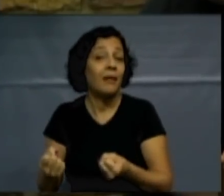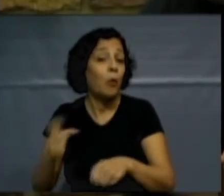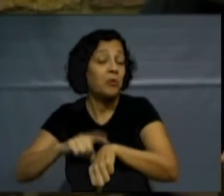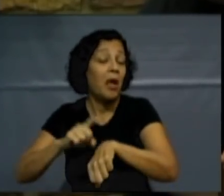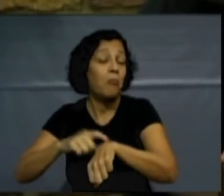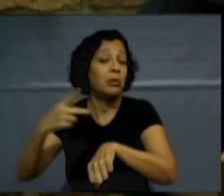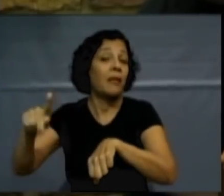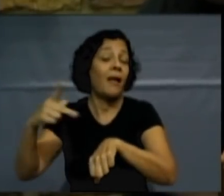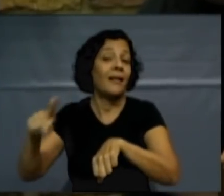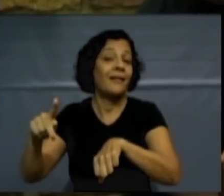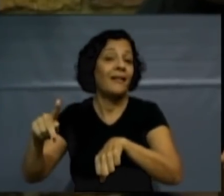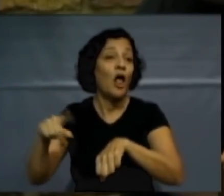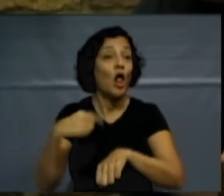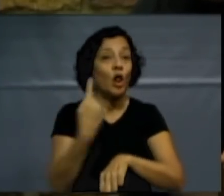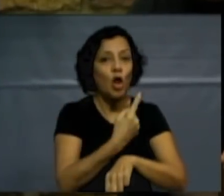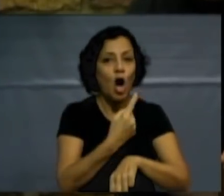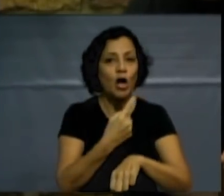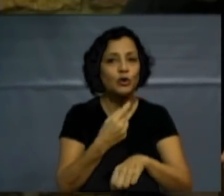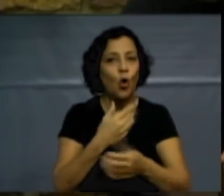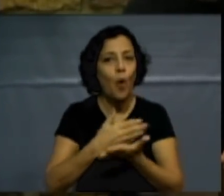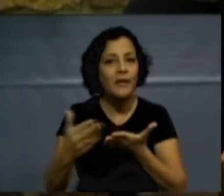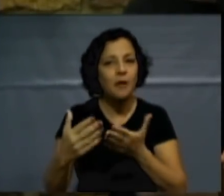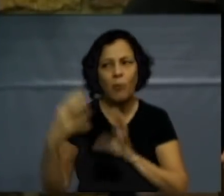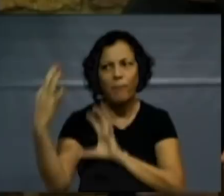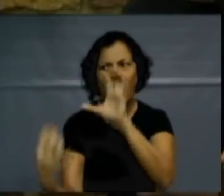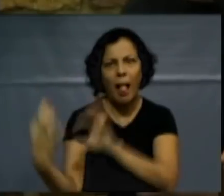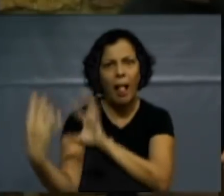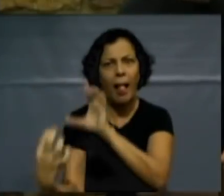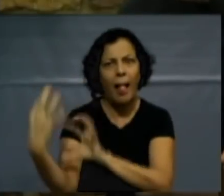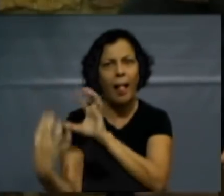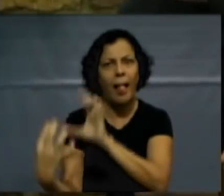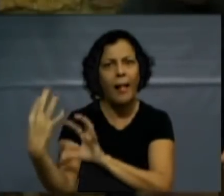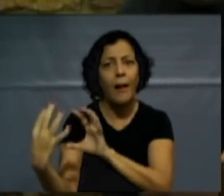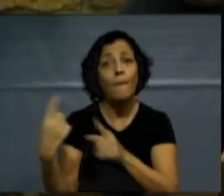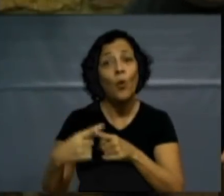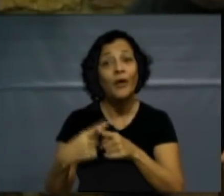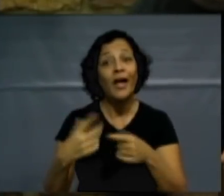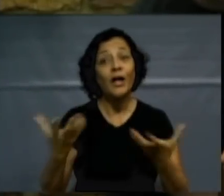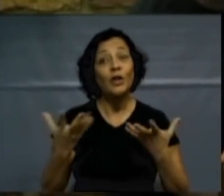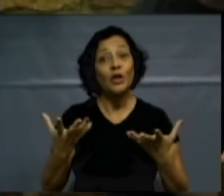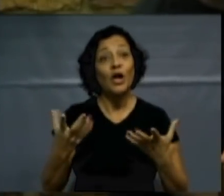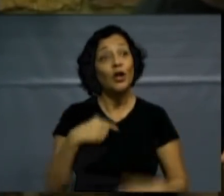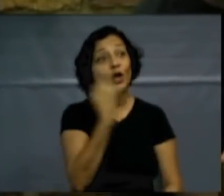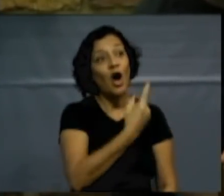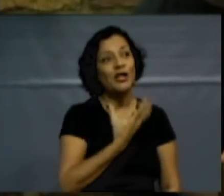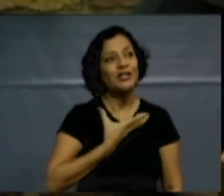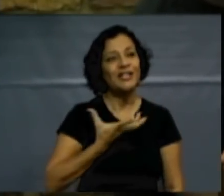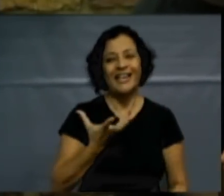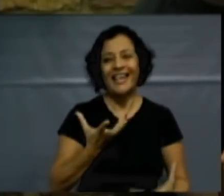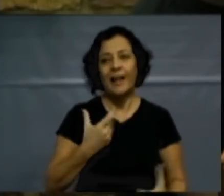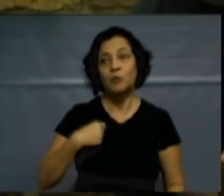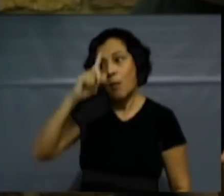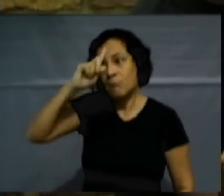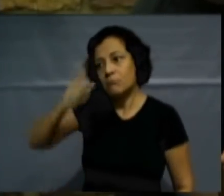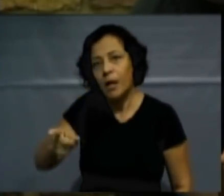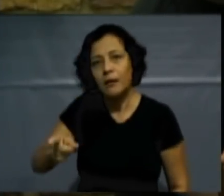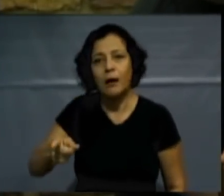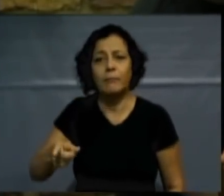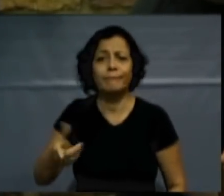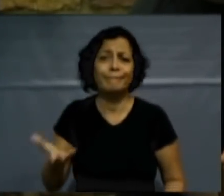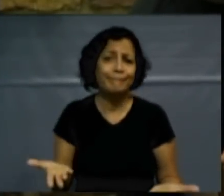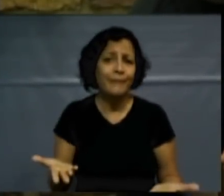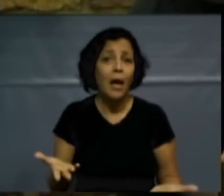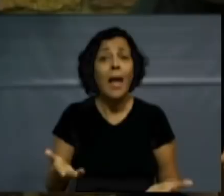E daí a gente o quê? Entre briga, entre rixa com o outro, porque a gente quer ter a razão. Mas às vezes, e viver infeliz. Mas às vezes é melhor